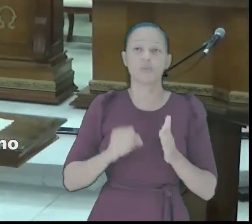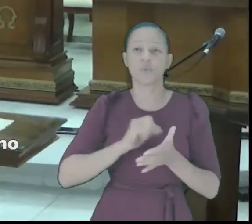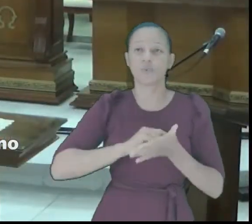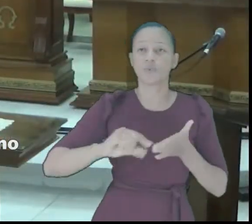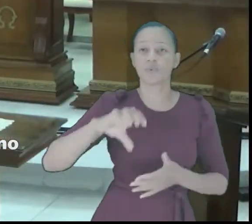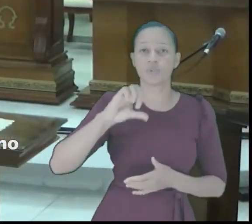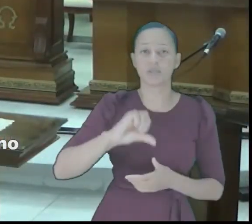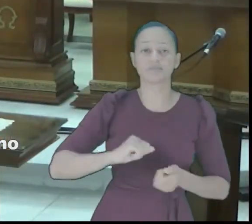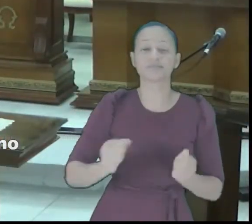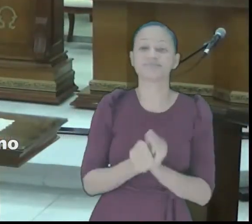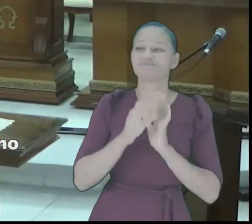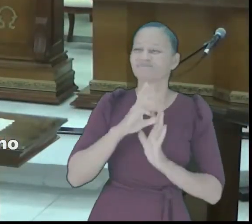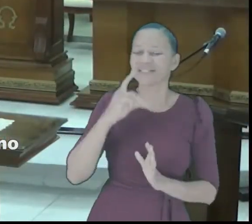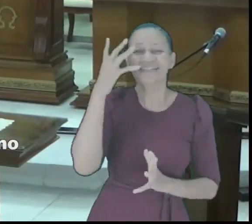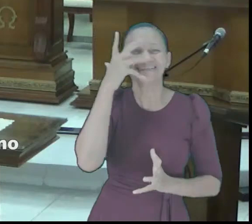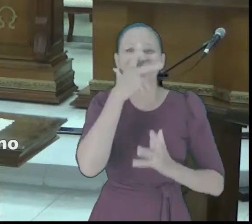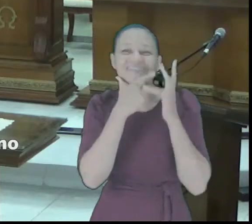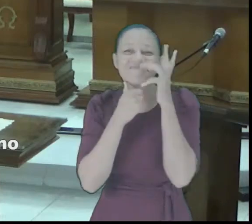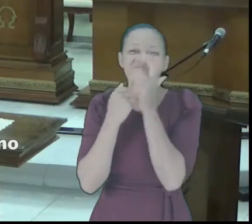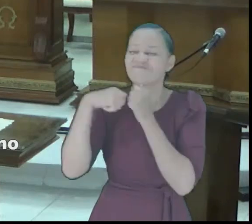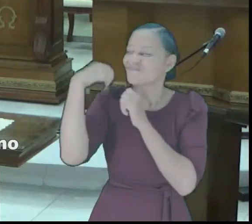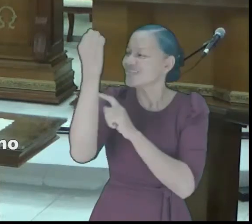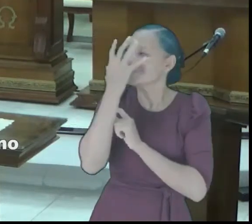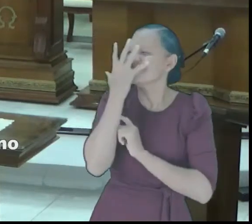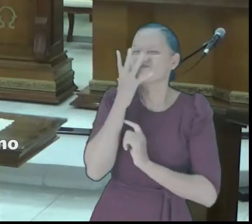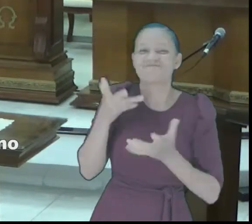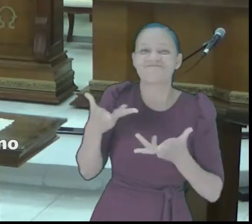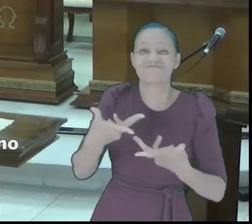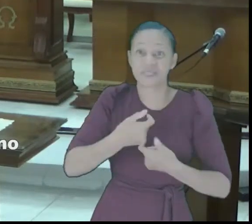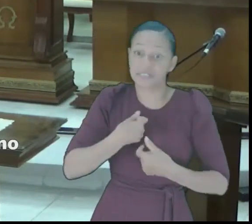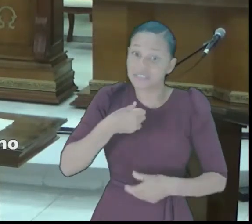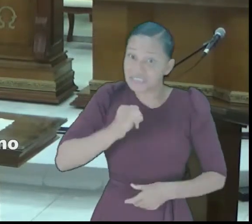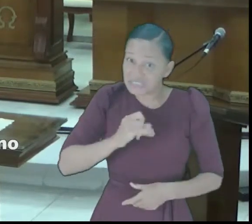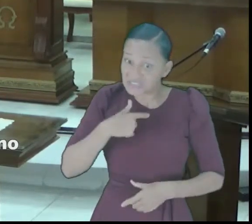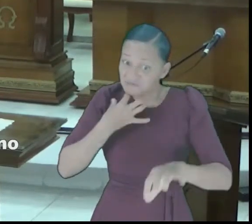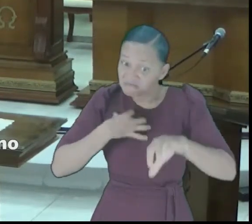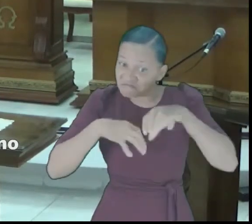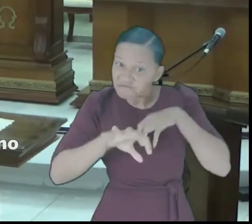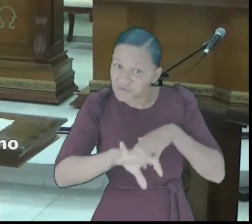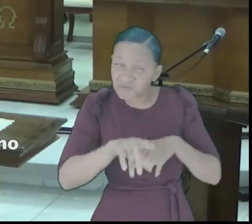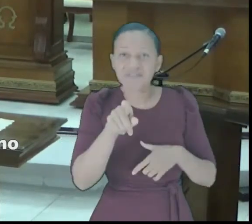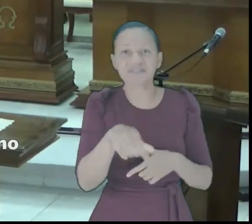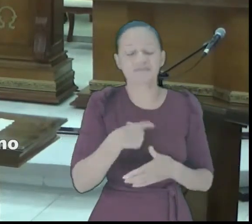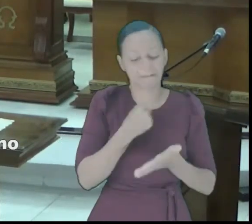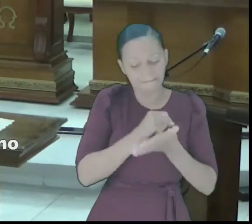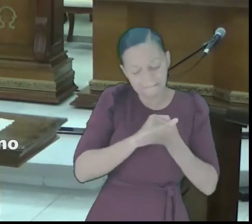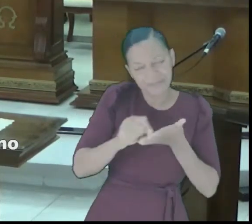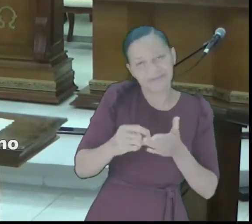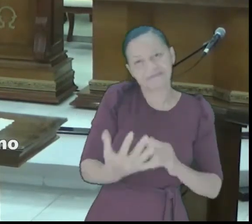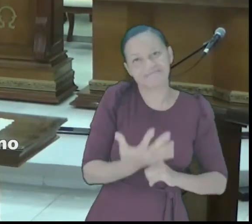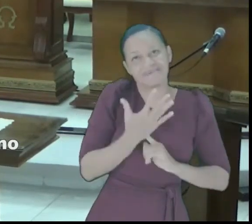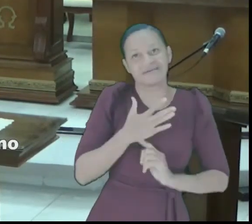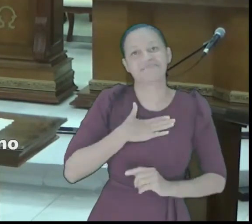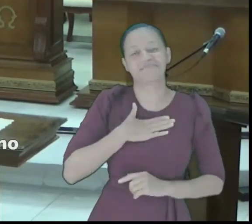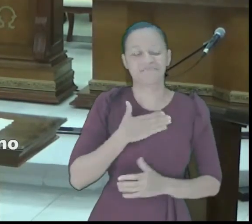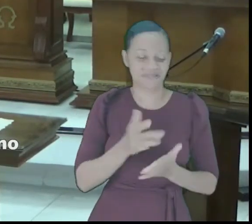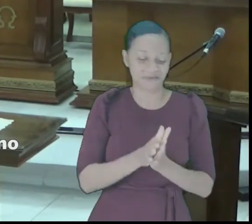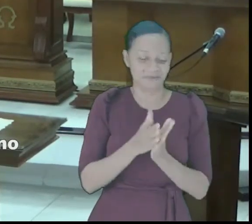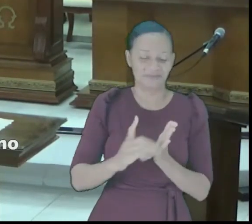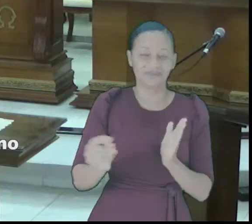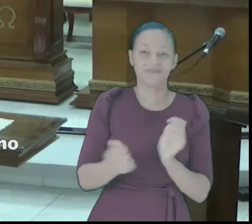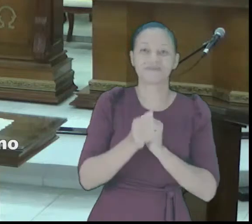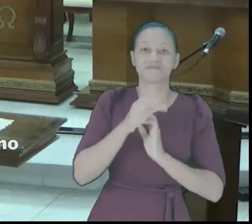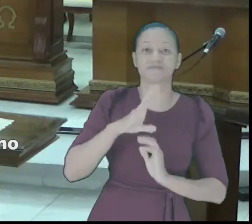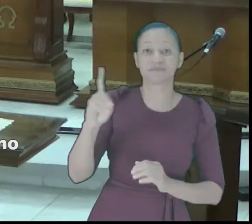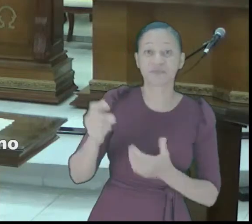Deus. Que coisa linda. Olha que revelação linda. E se eu fosse você, eu grifaria na minha Bíblia. Na sua Bíblia. Glória a